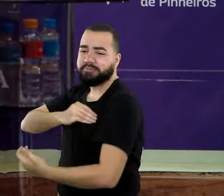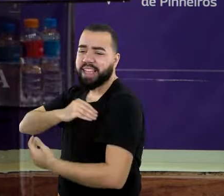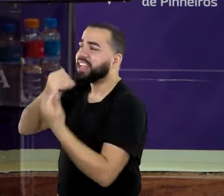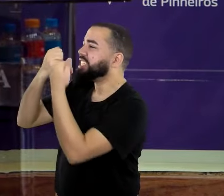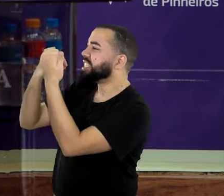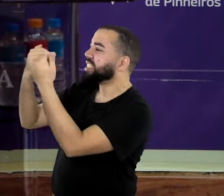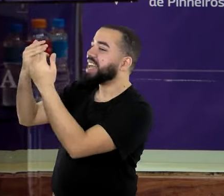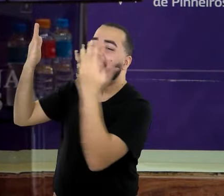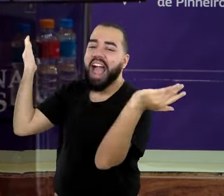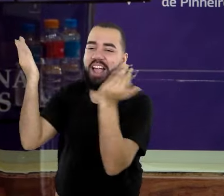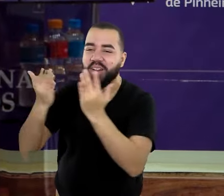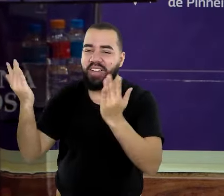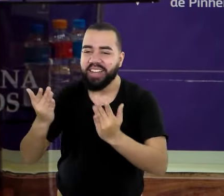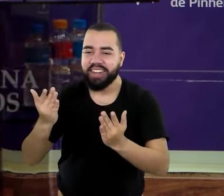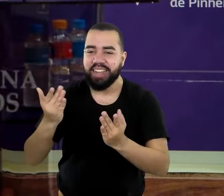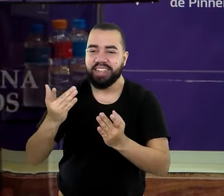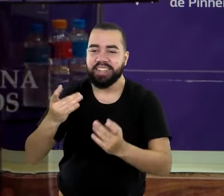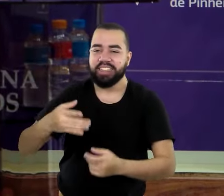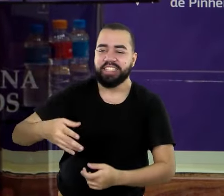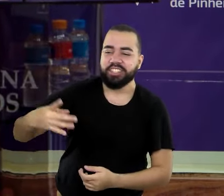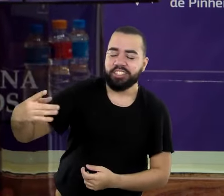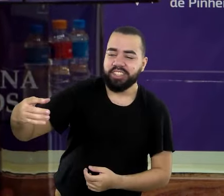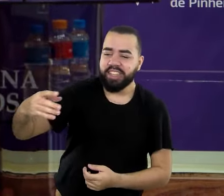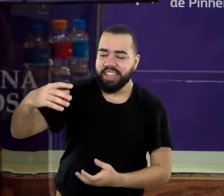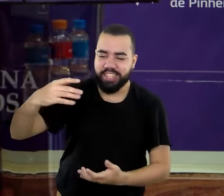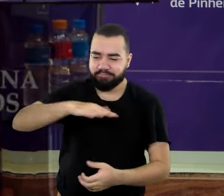e agora está cheio de graça.